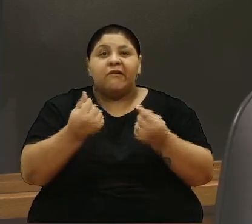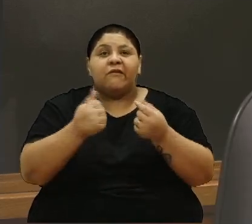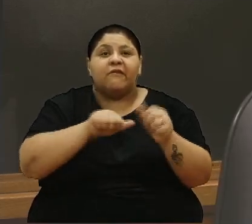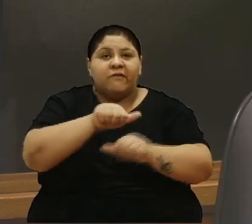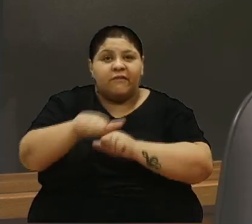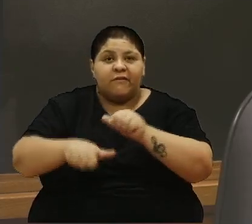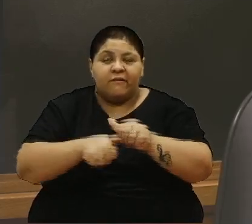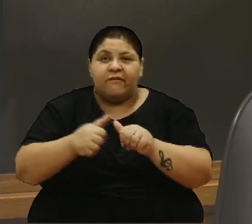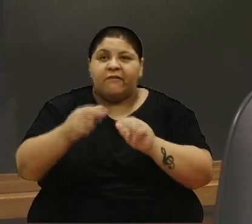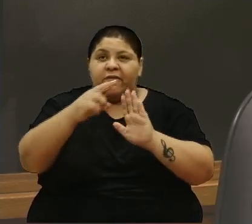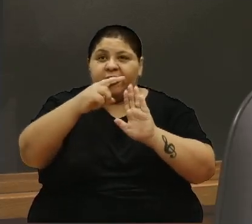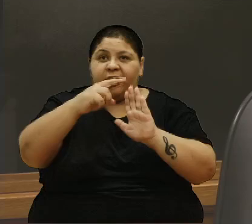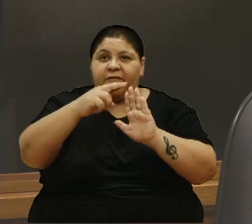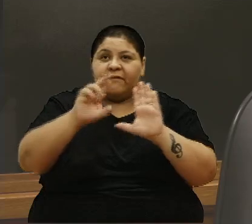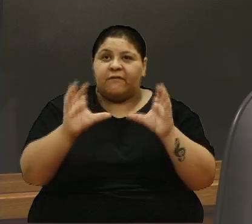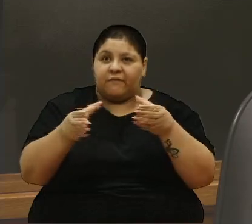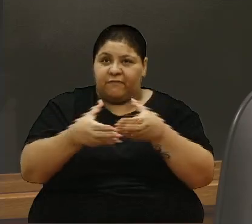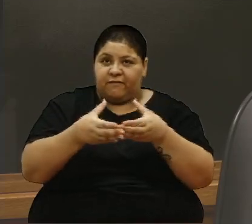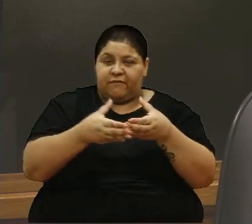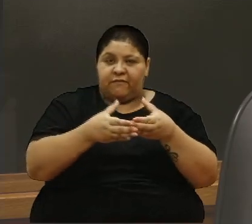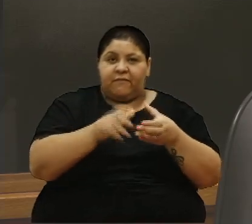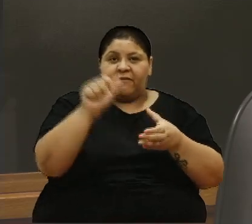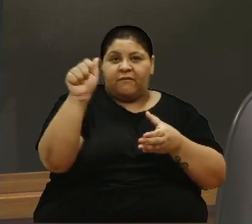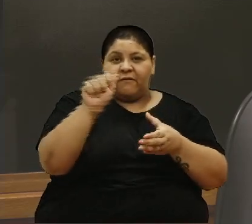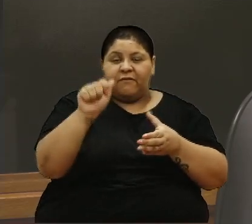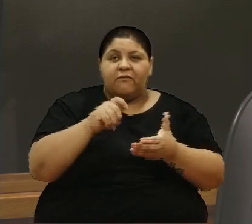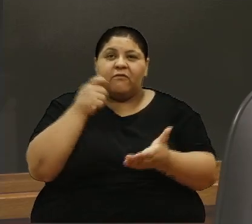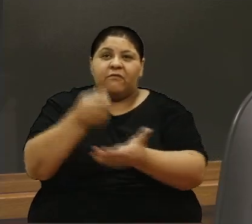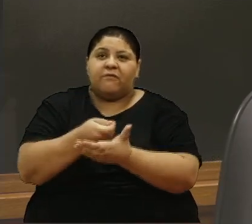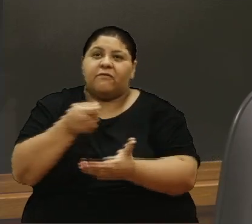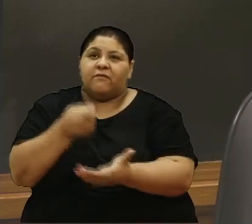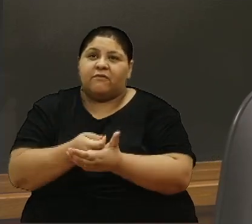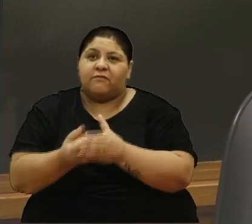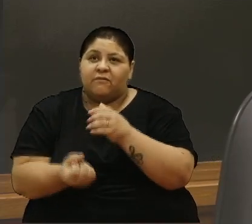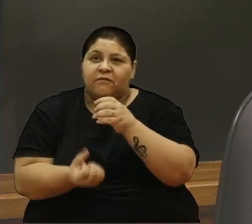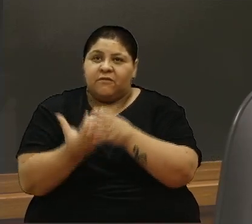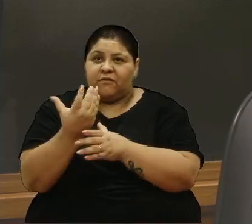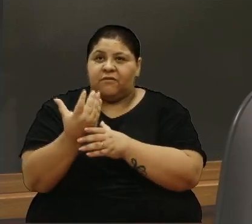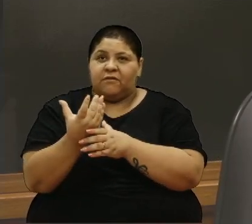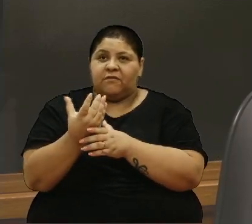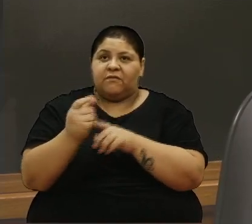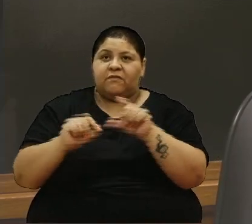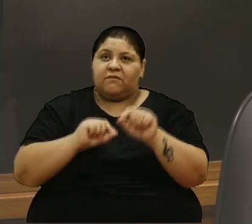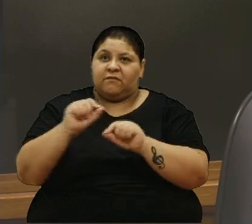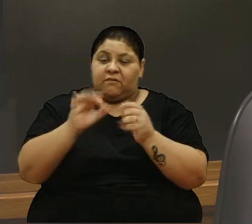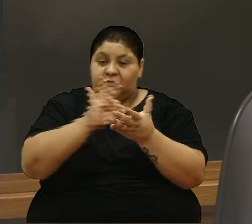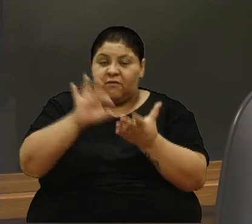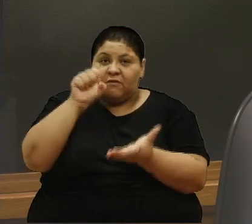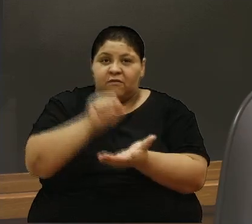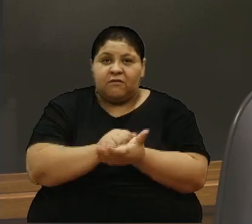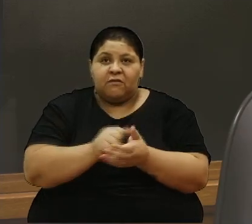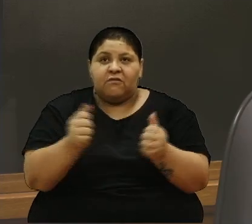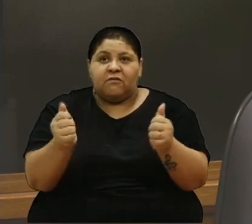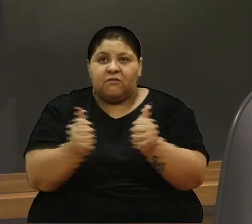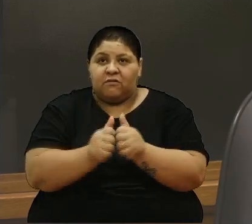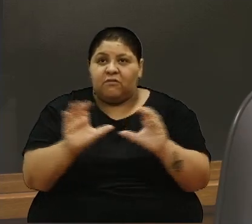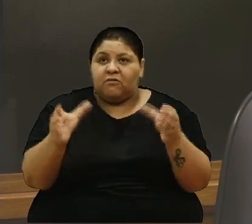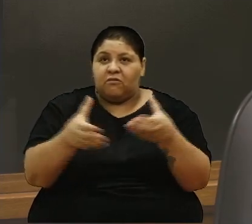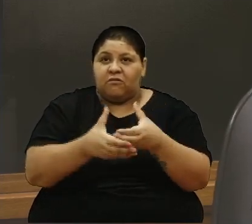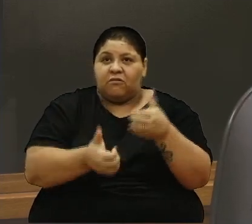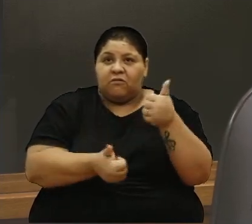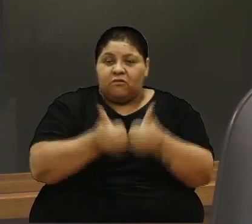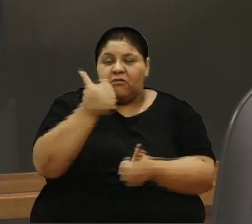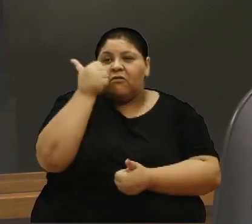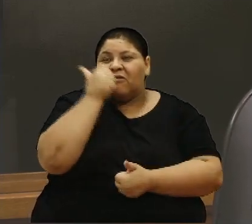alterações no regramento dos clubes da Série A, com a obrigação da criação por aqueles que estão inscritos junto à CBF de times de futebol